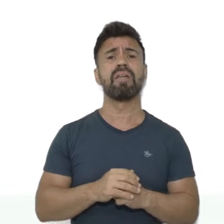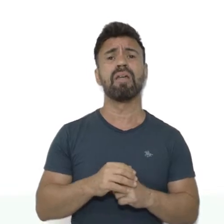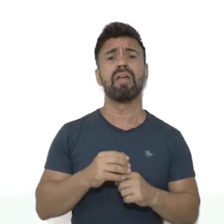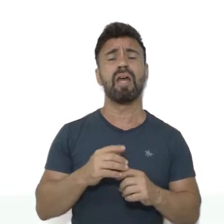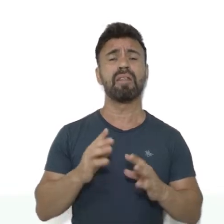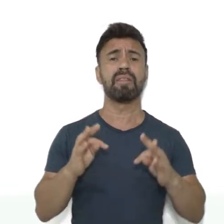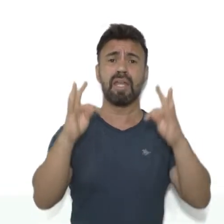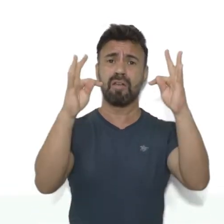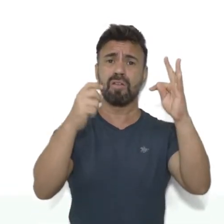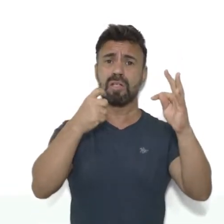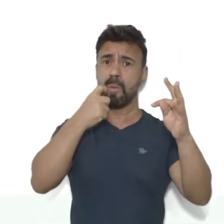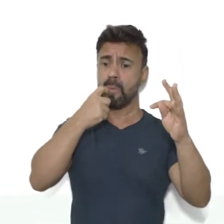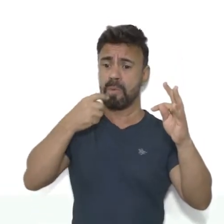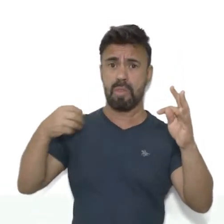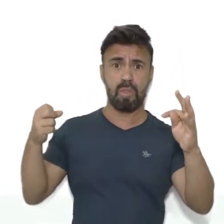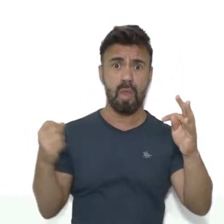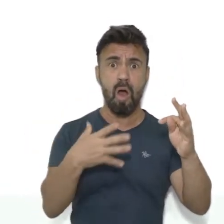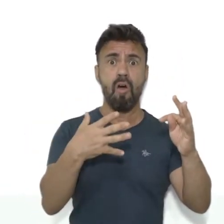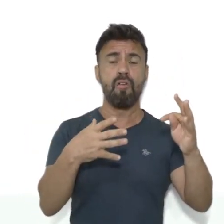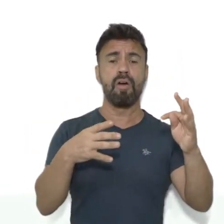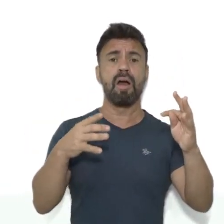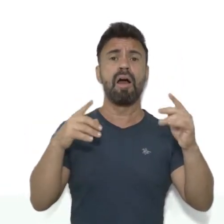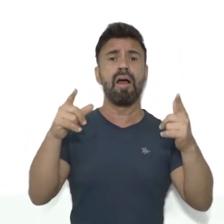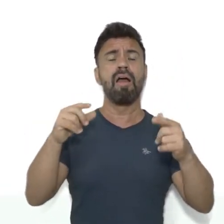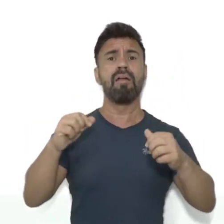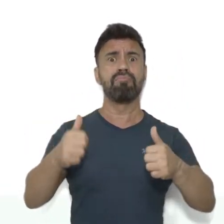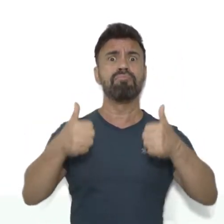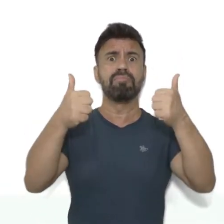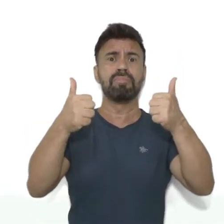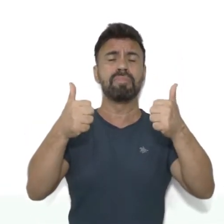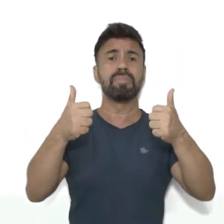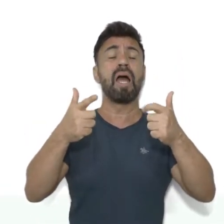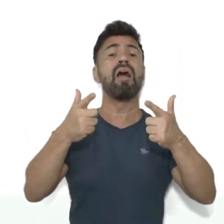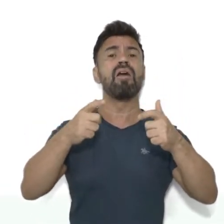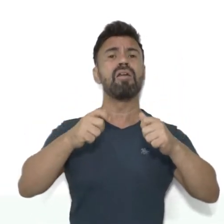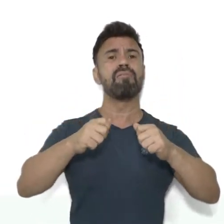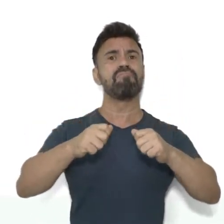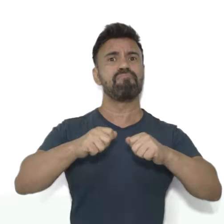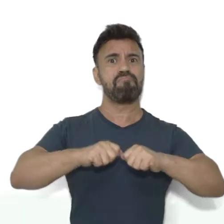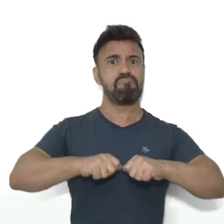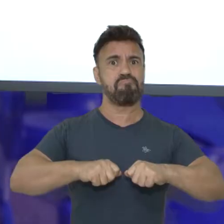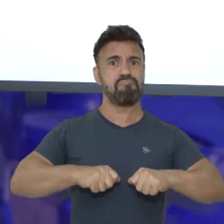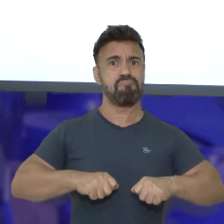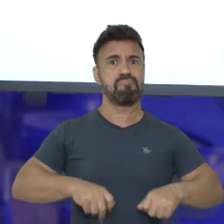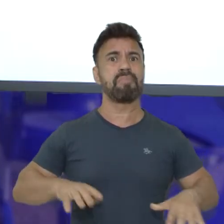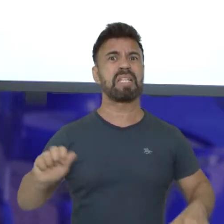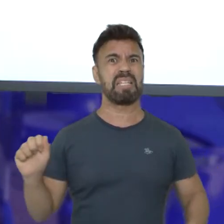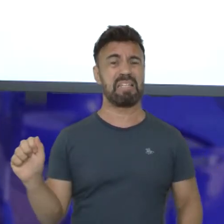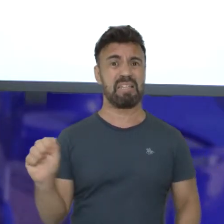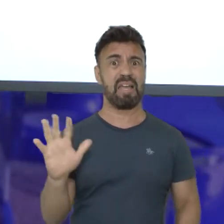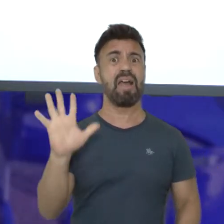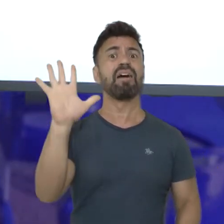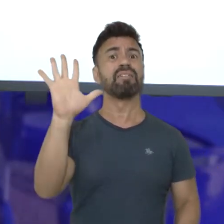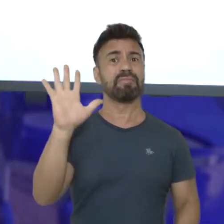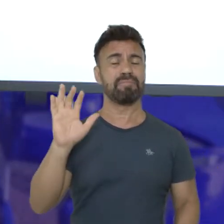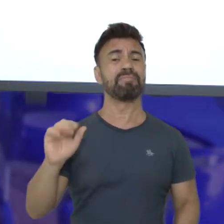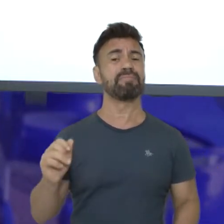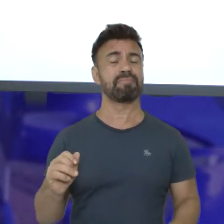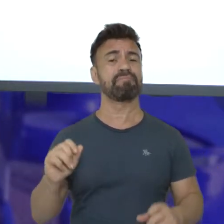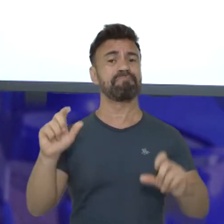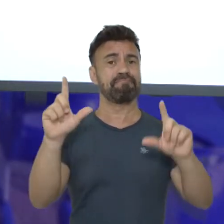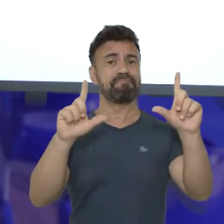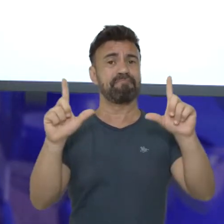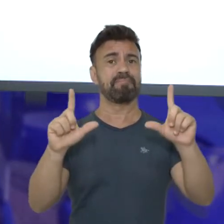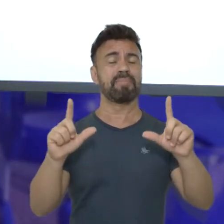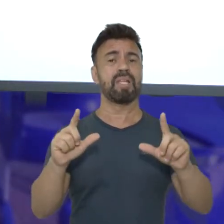tecnologia mais recente e avançada, ela acaba tendo um custo maior. Mas também é um tipo de televisão que ela não